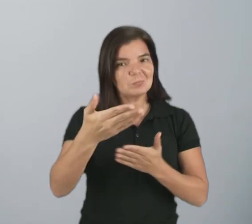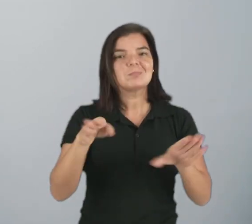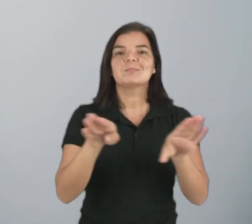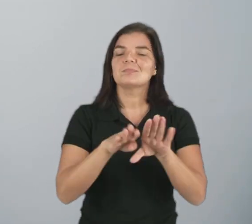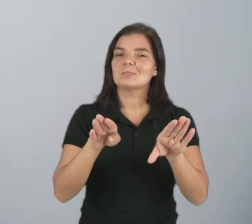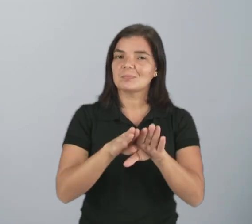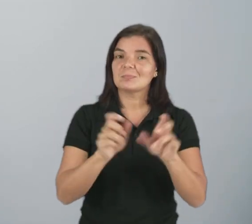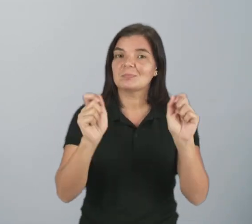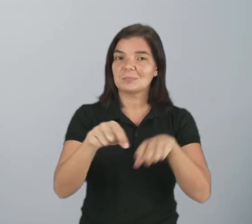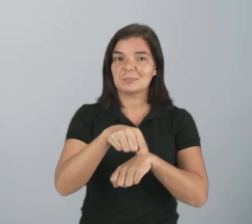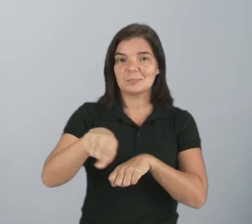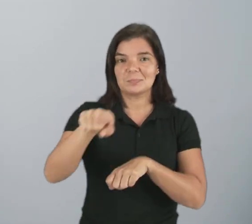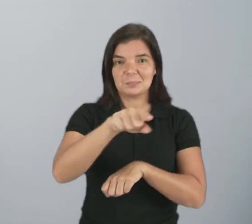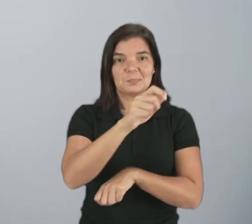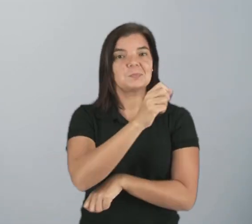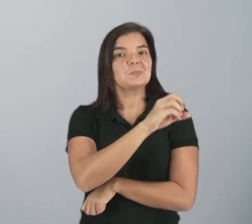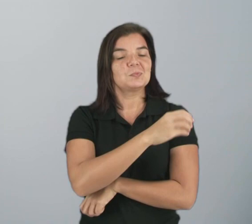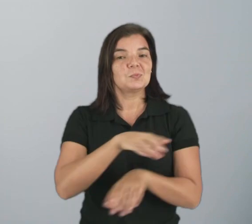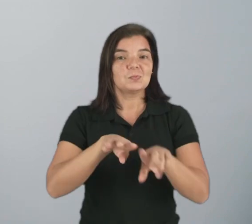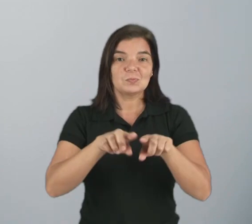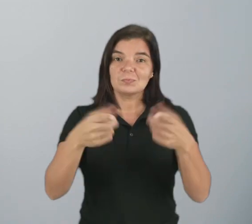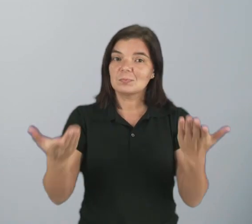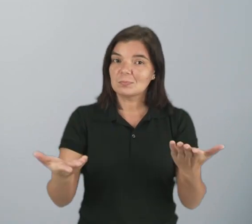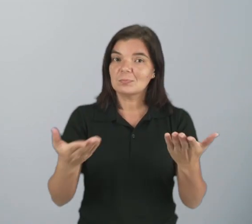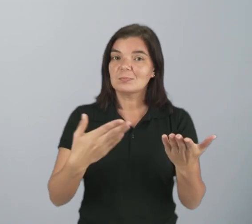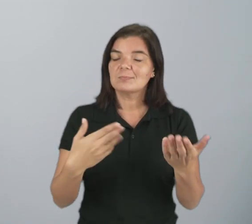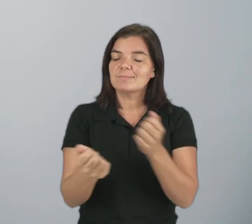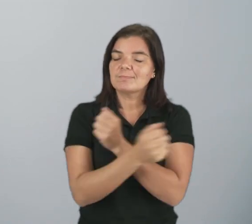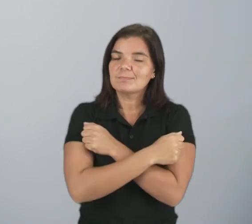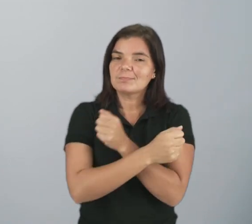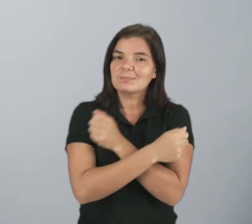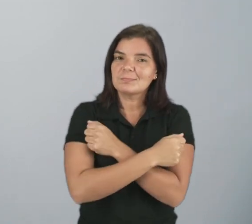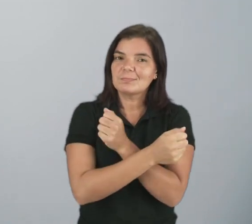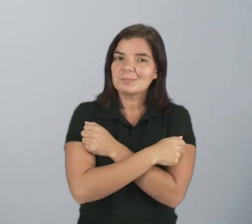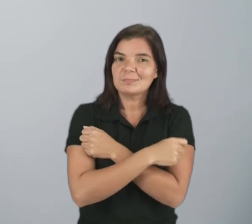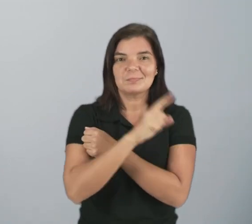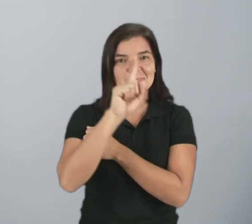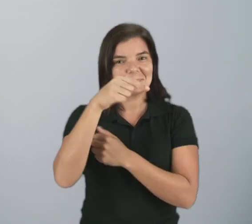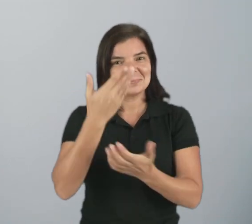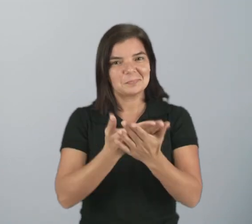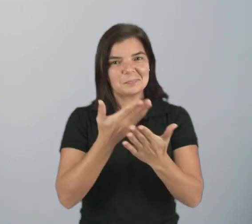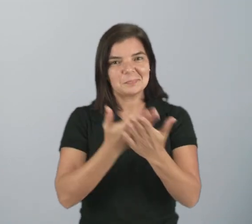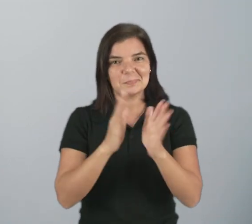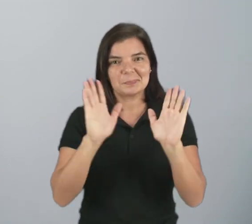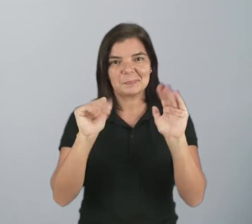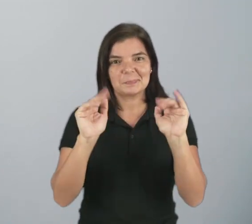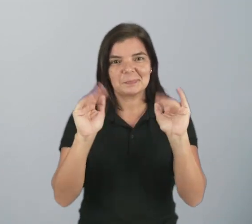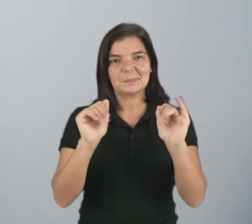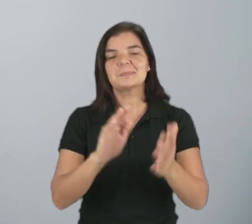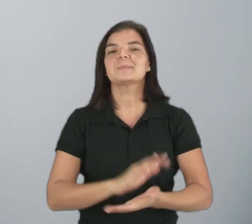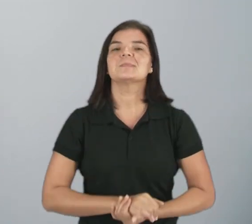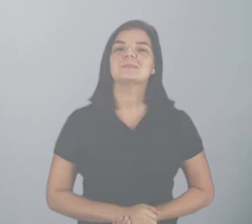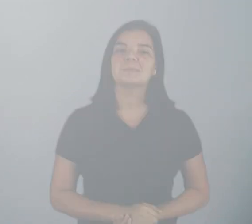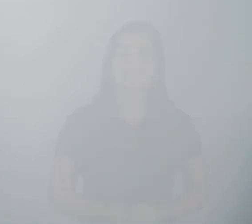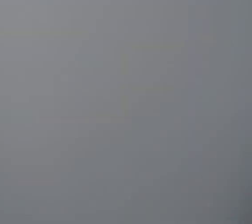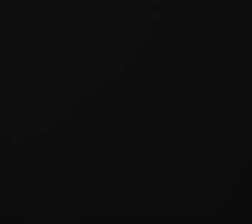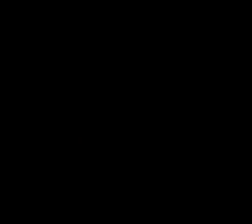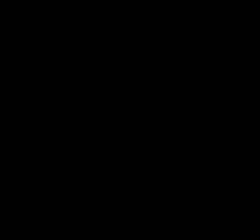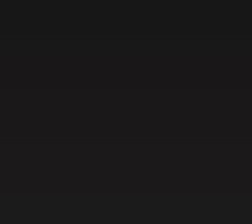outras disponíveis para a sua série. Fica aqui o meu forte abraço e a gente se vê na próxima aula. Valeu!